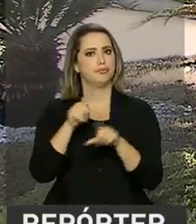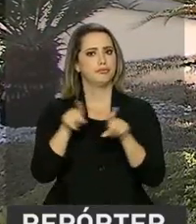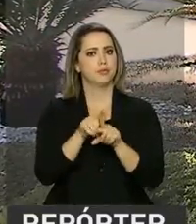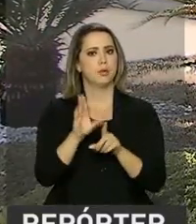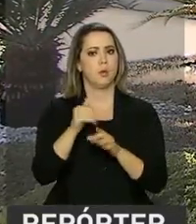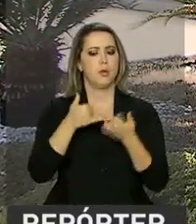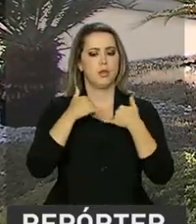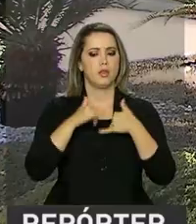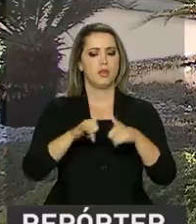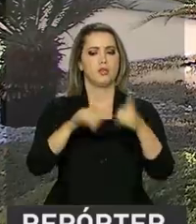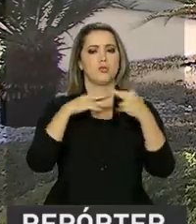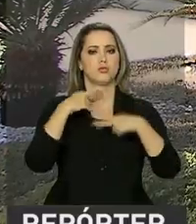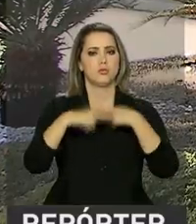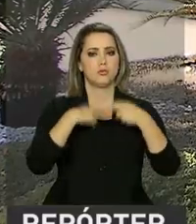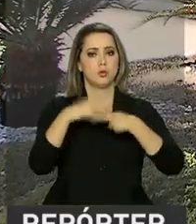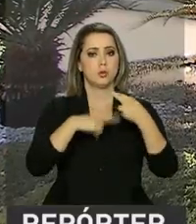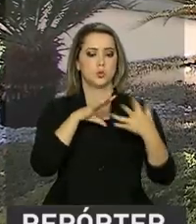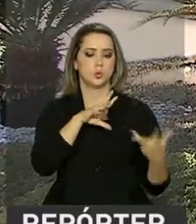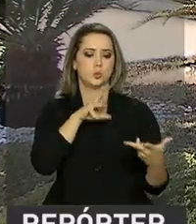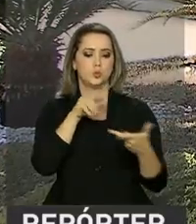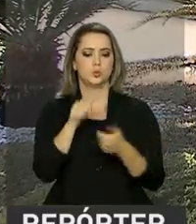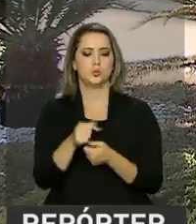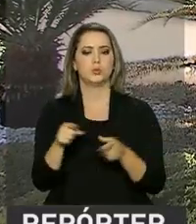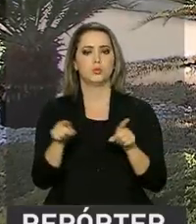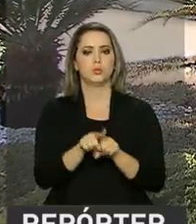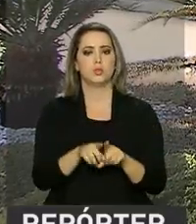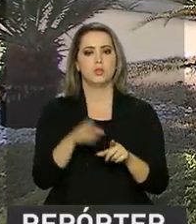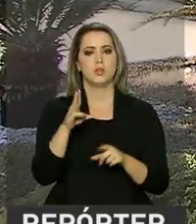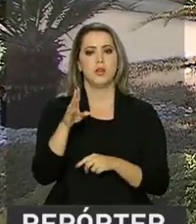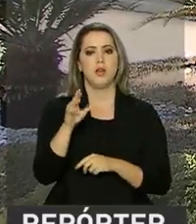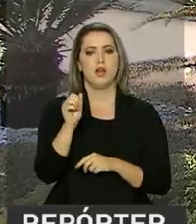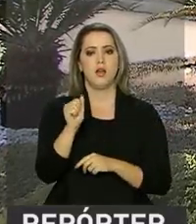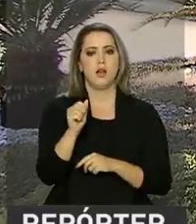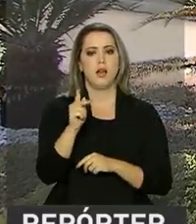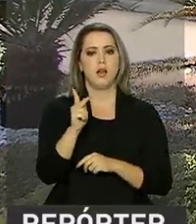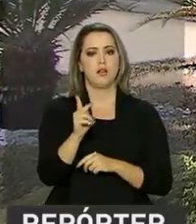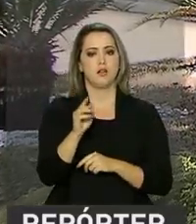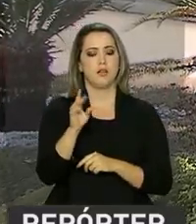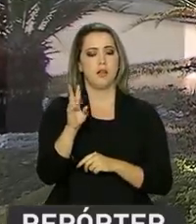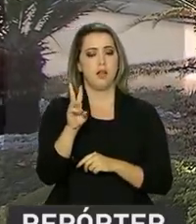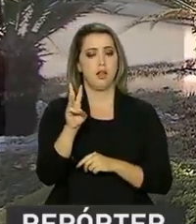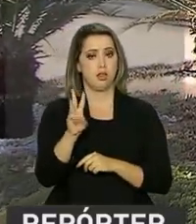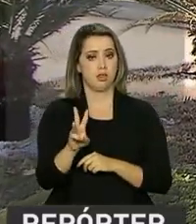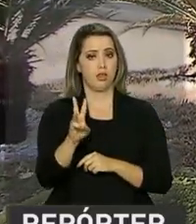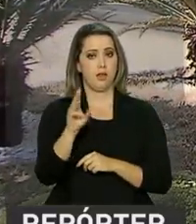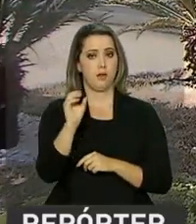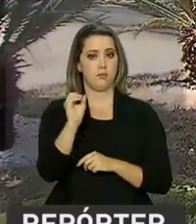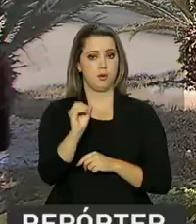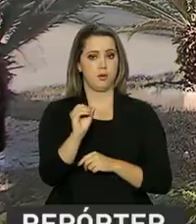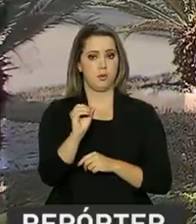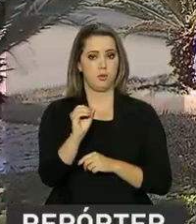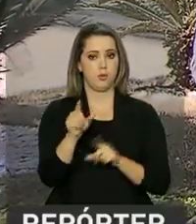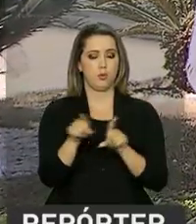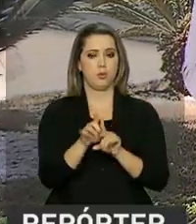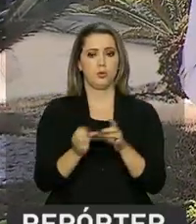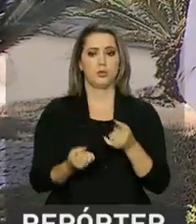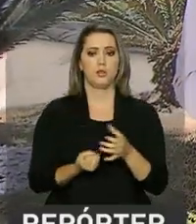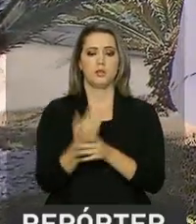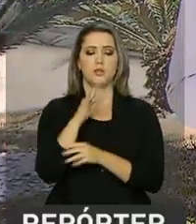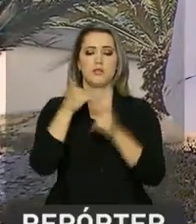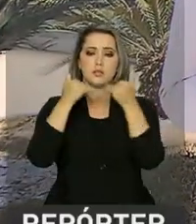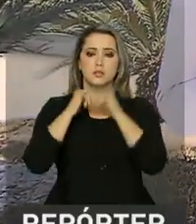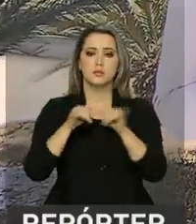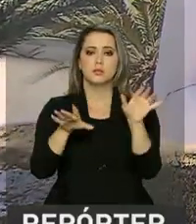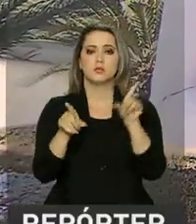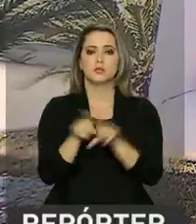de energia limpa e renovável do planeta e a kW uma empresa Suíça de geração de energia a frota do